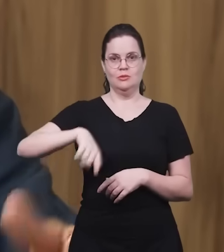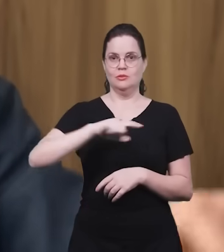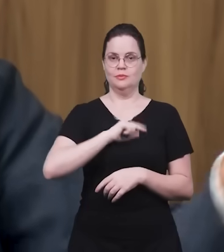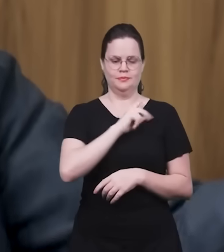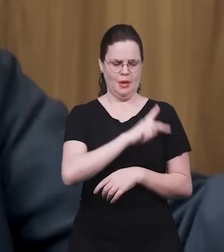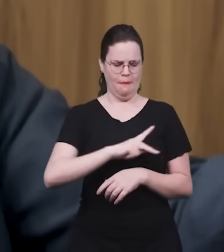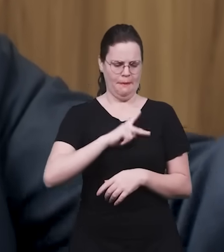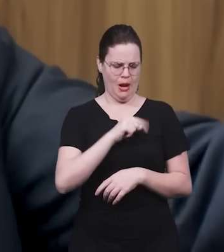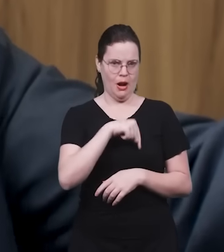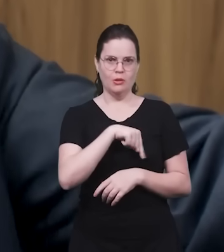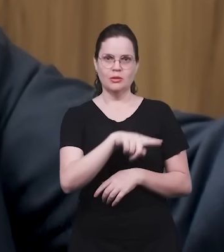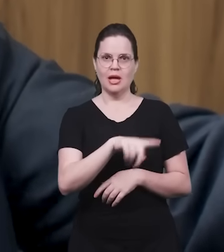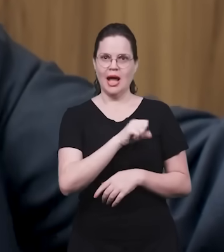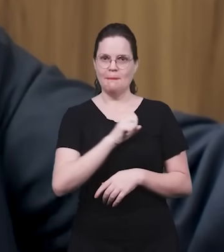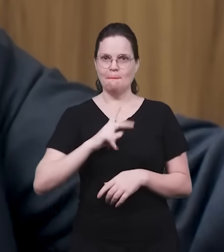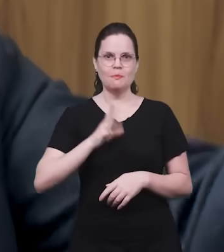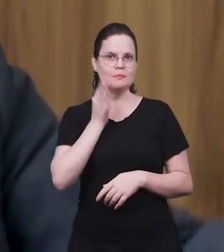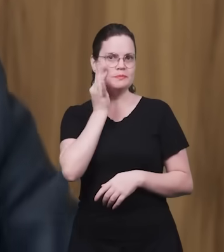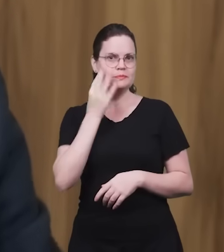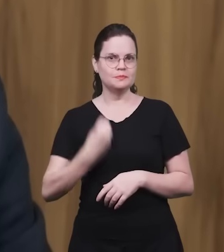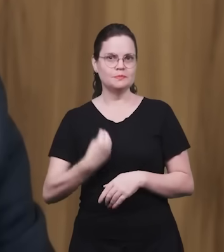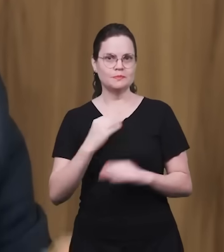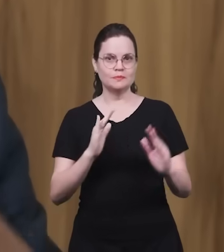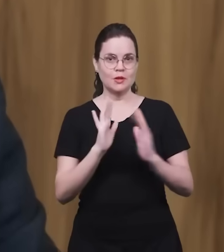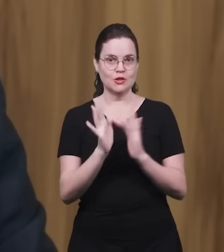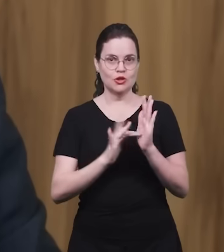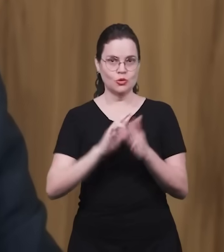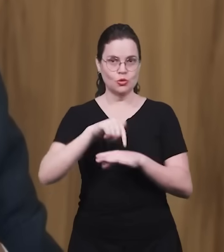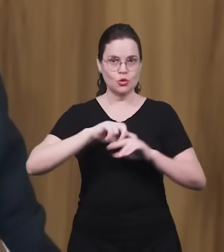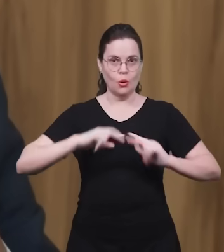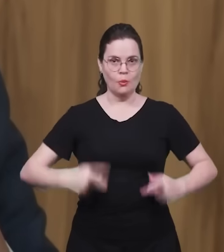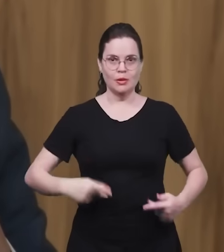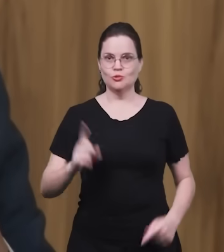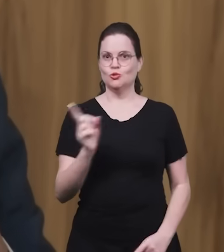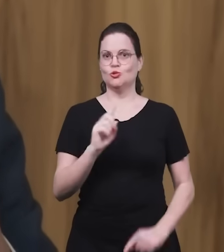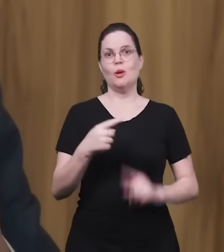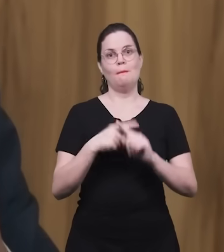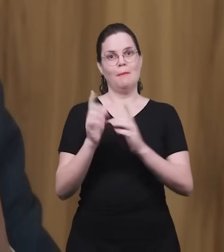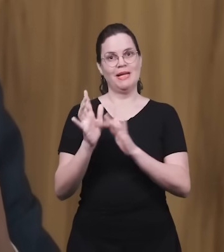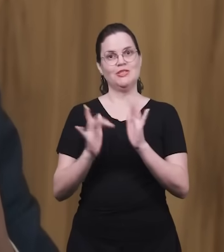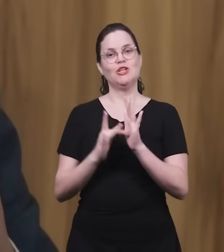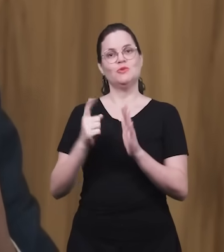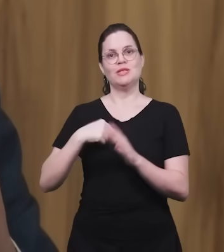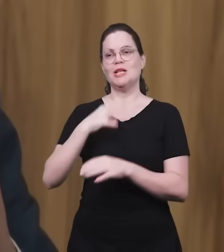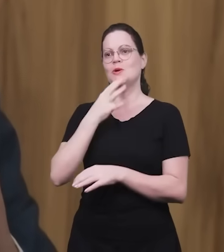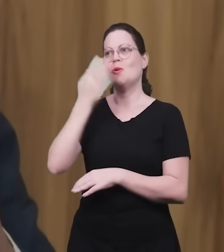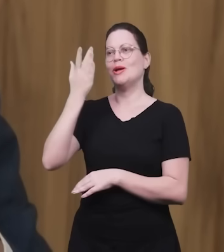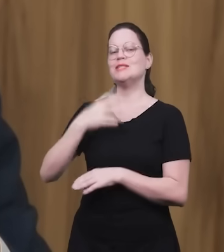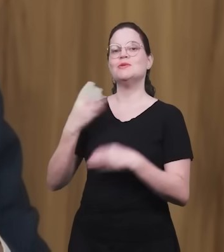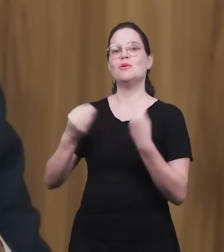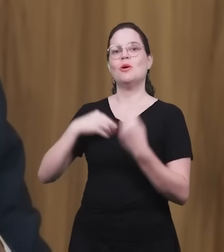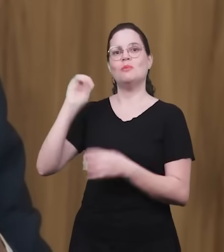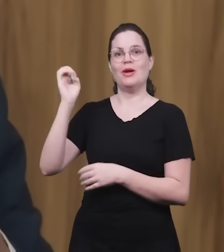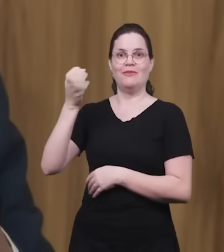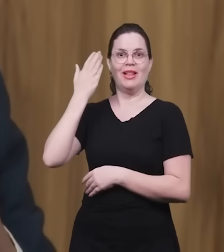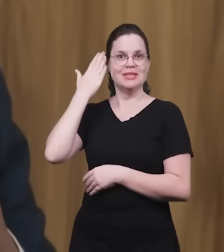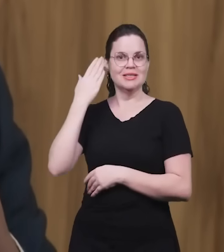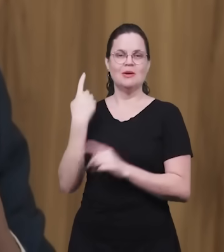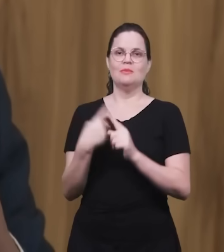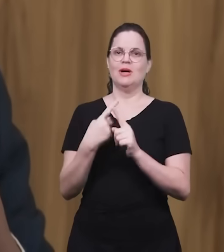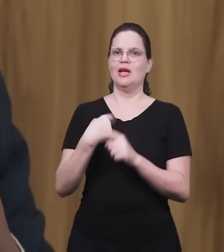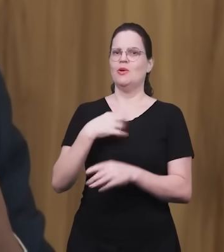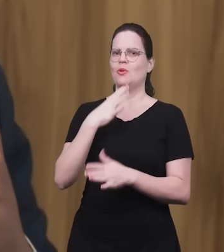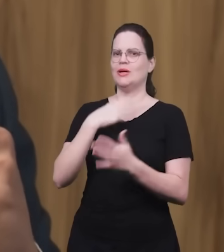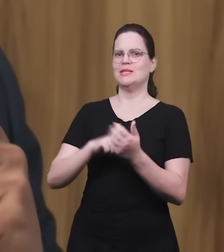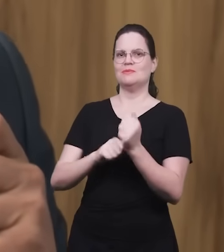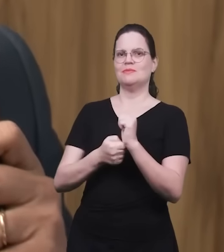apóstolo Paulo não foi apóstolo de Jesus durante o seu ministério, mas ele conheceu Jesus por revelação. Ele disse: eu